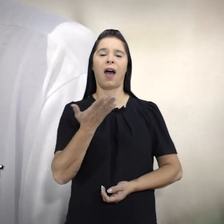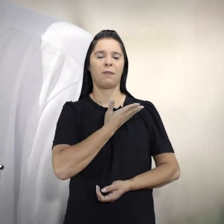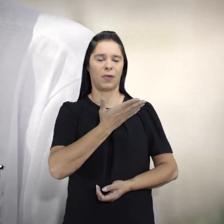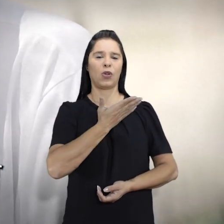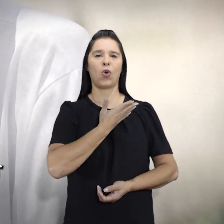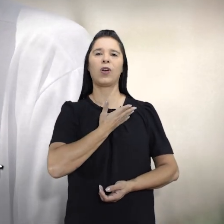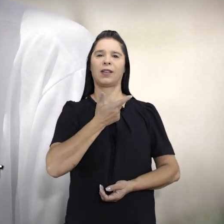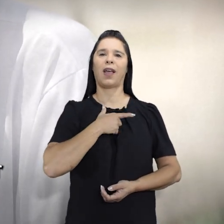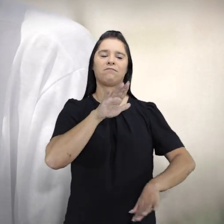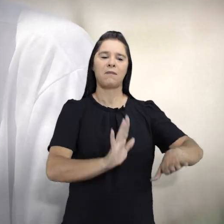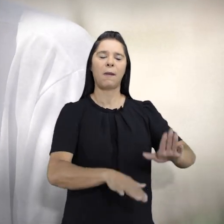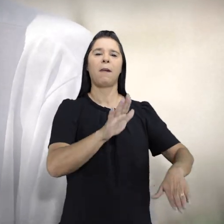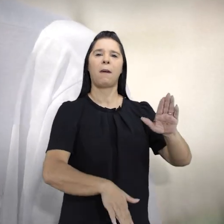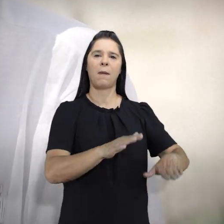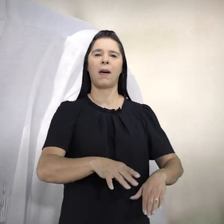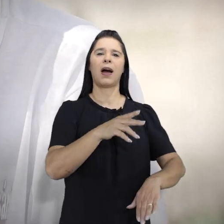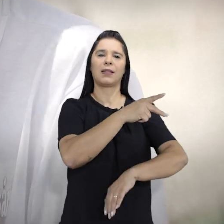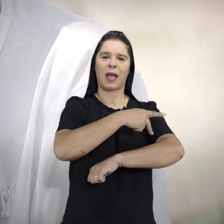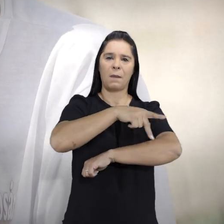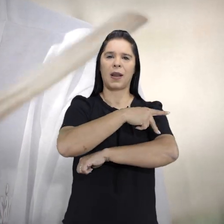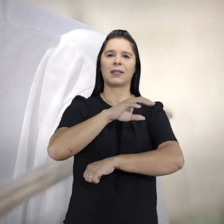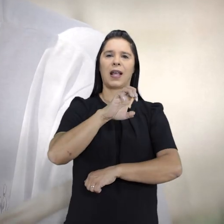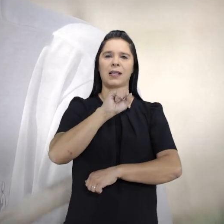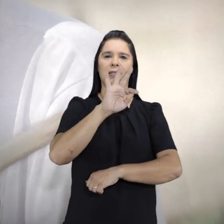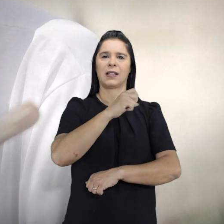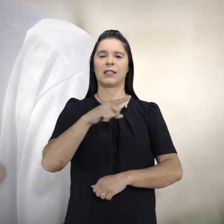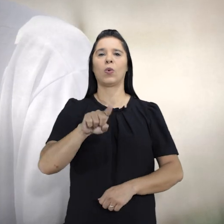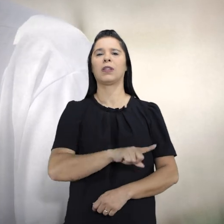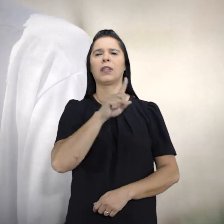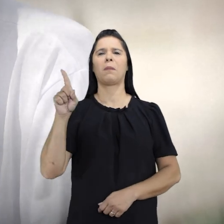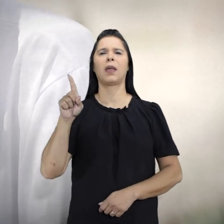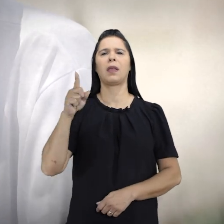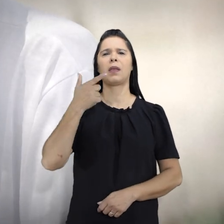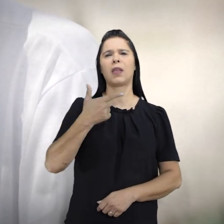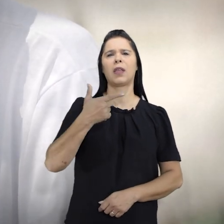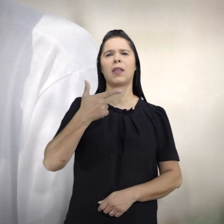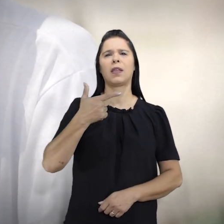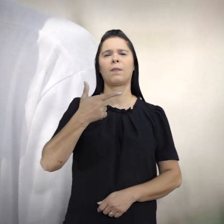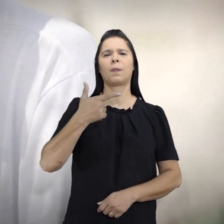na Praça da Estação. Foi aonde nascia, em Em